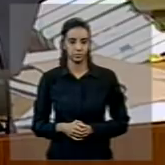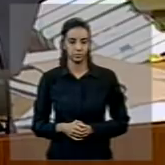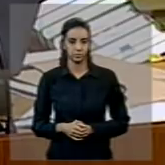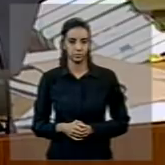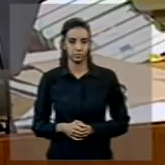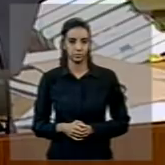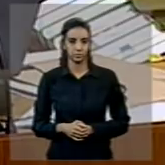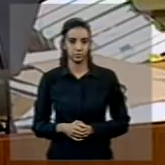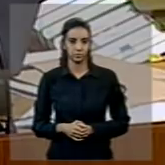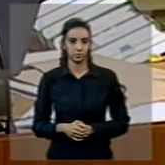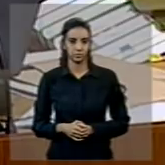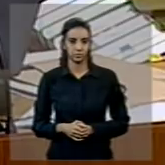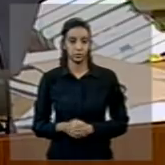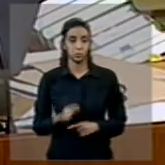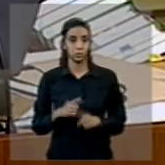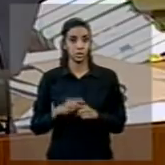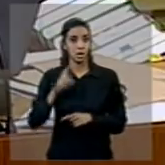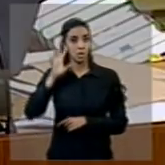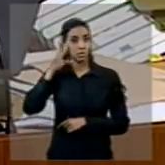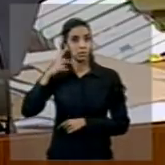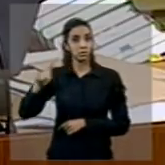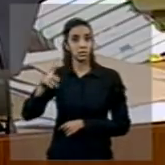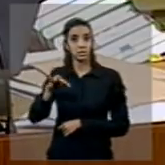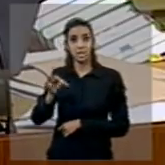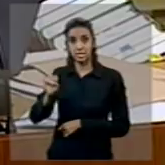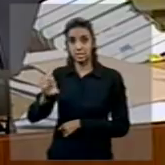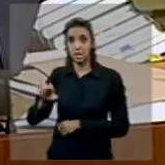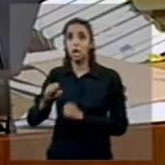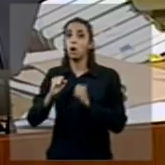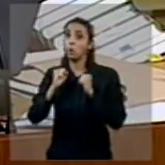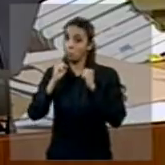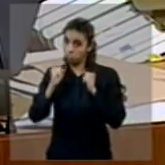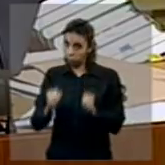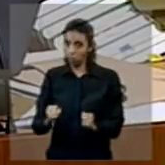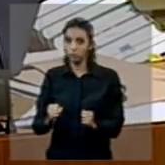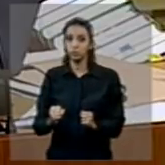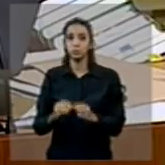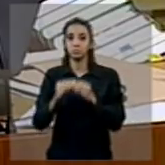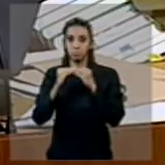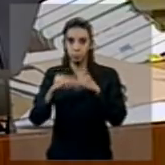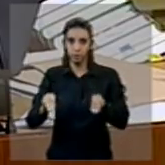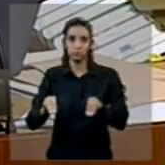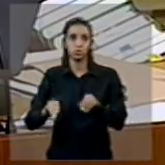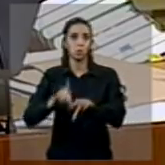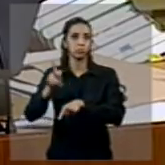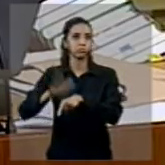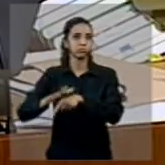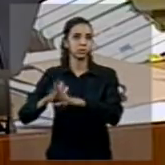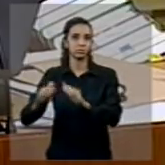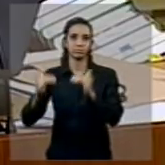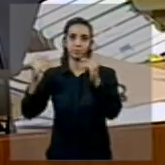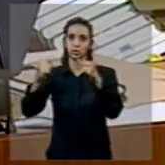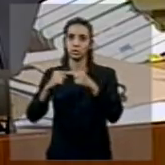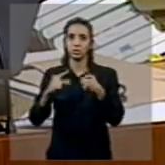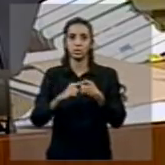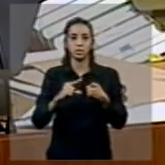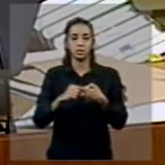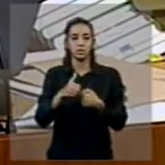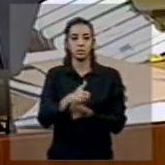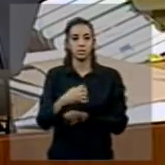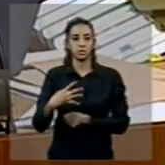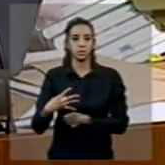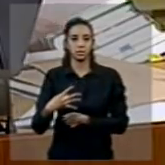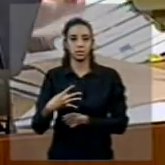providência adotada pelo TSE pode restringir drasticamente o princípio da soberania popular previsto no artigo 14,